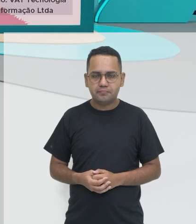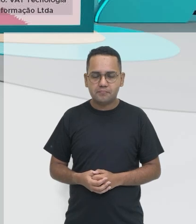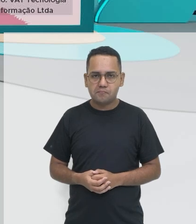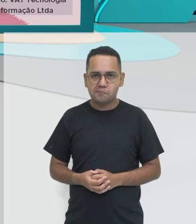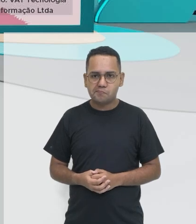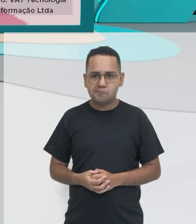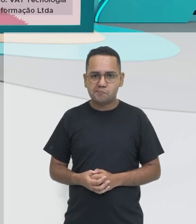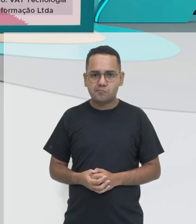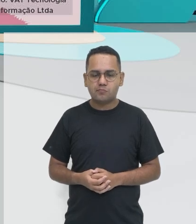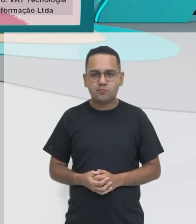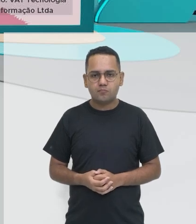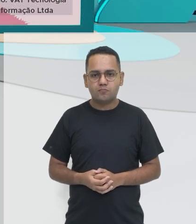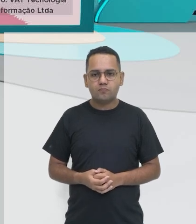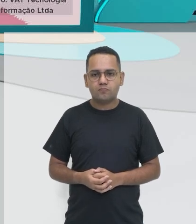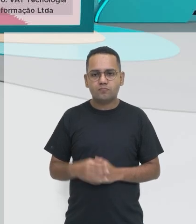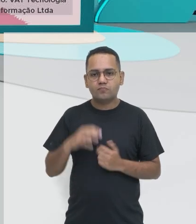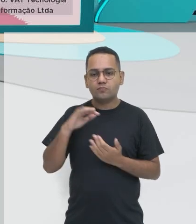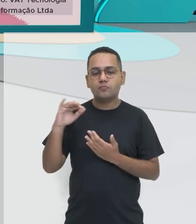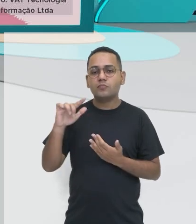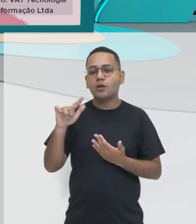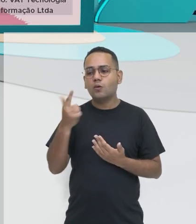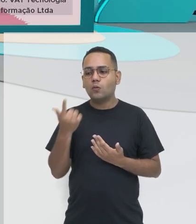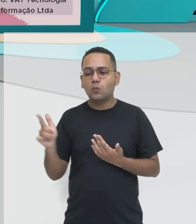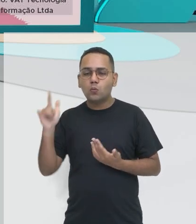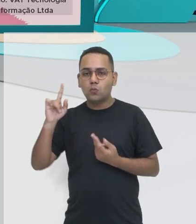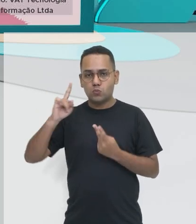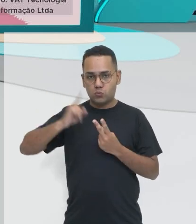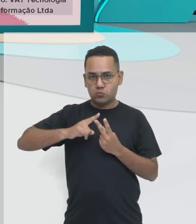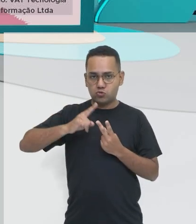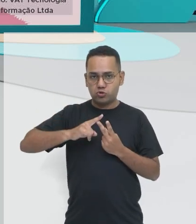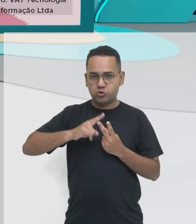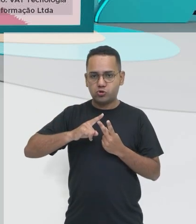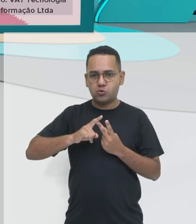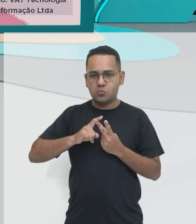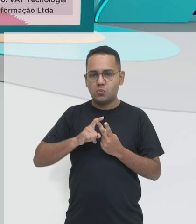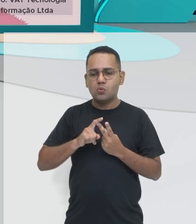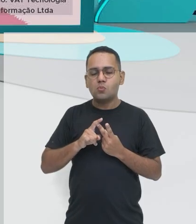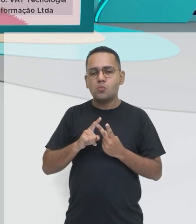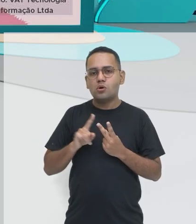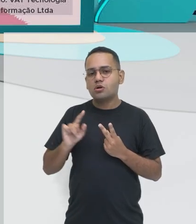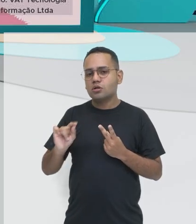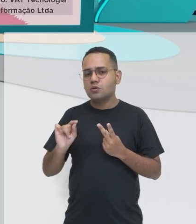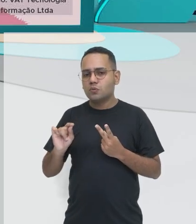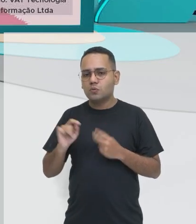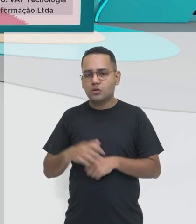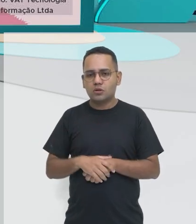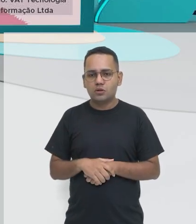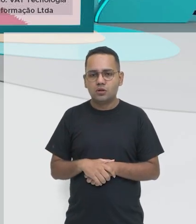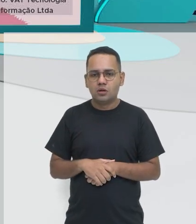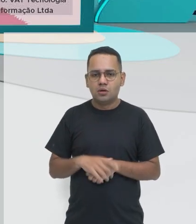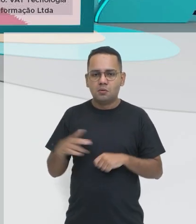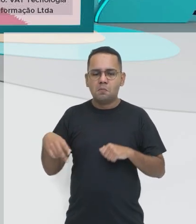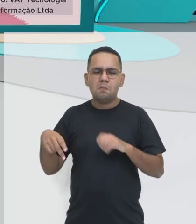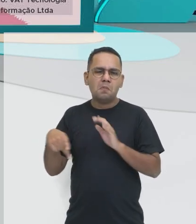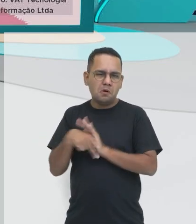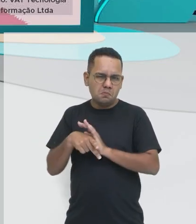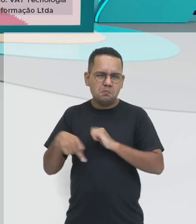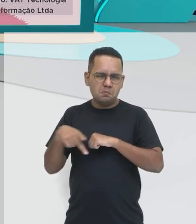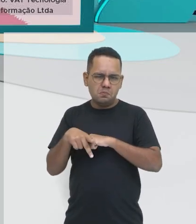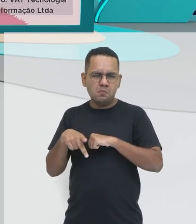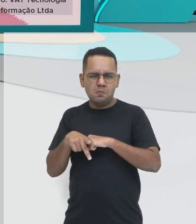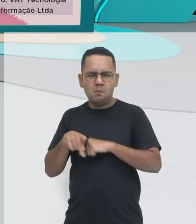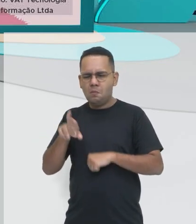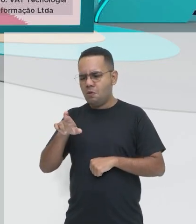que também, né, aparece dentro desse conceito, né, de palavras que são formadas a partir de pronomes reflexivos com a